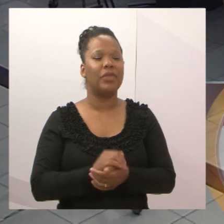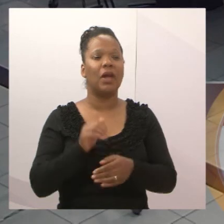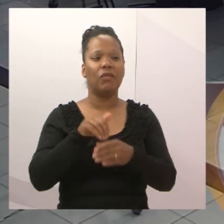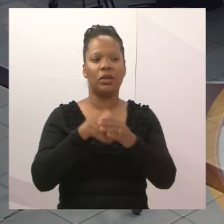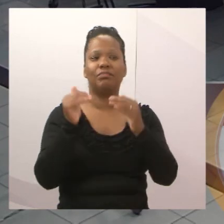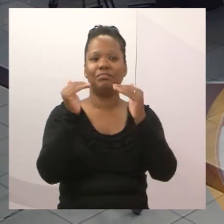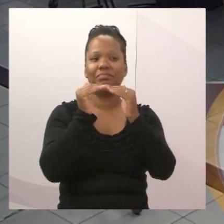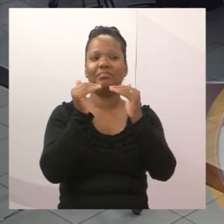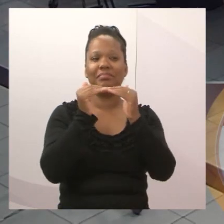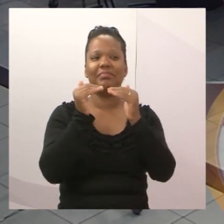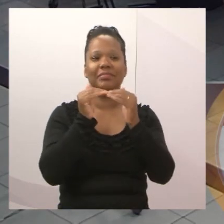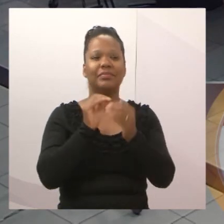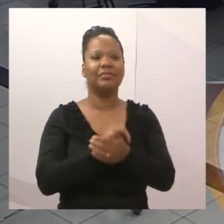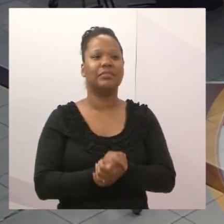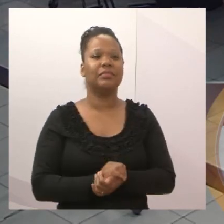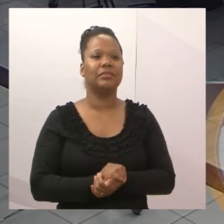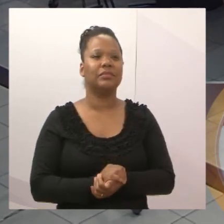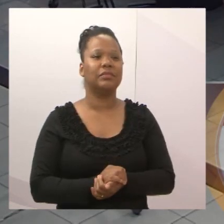Favorável.